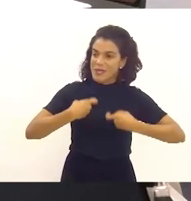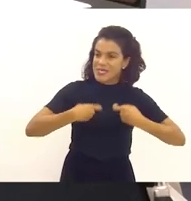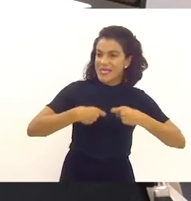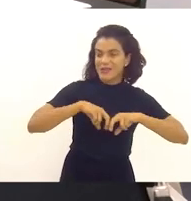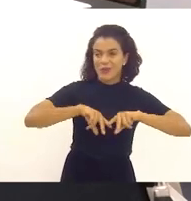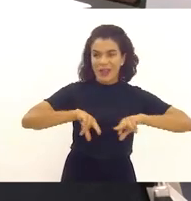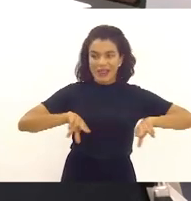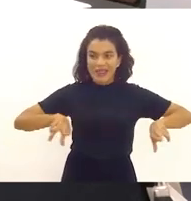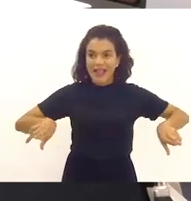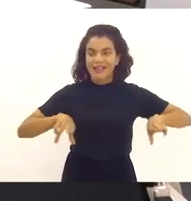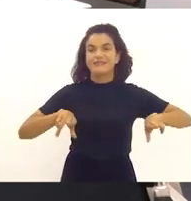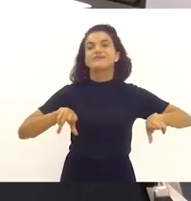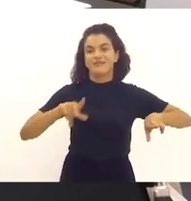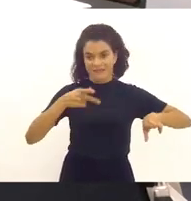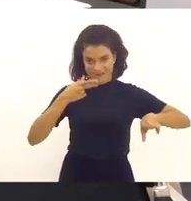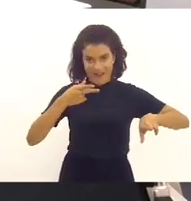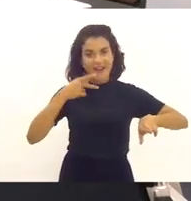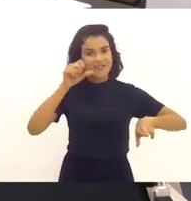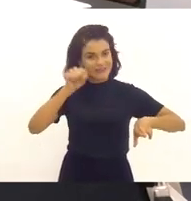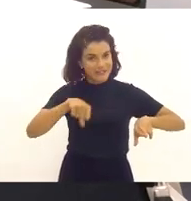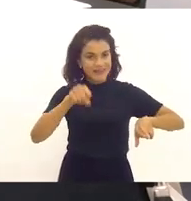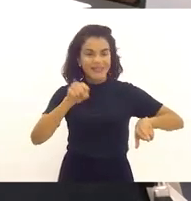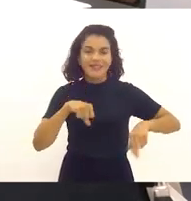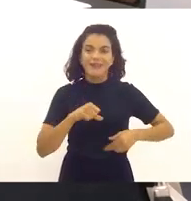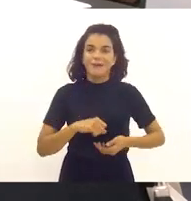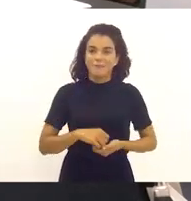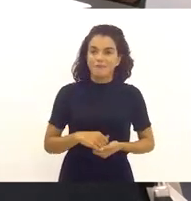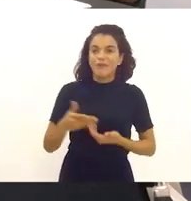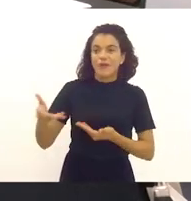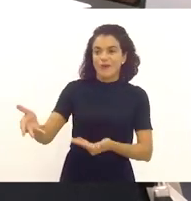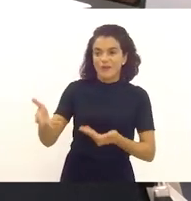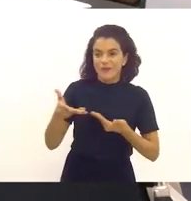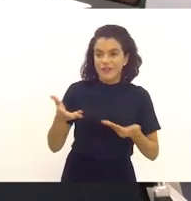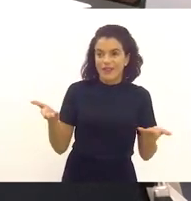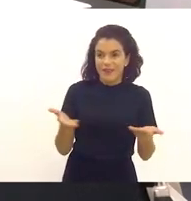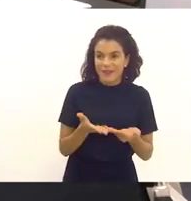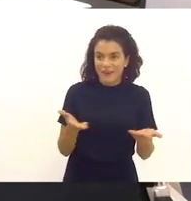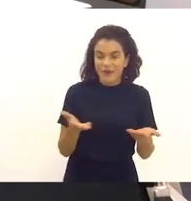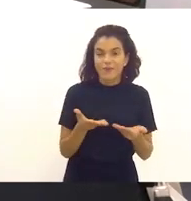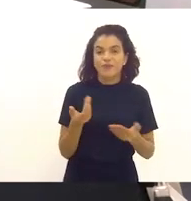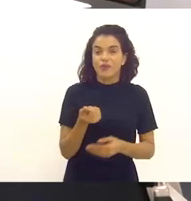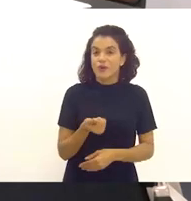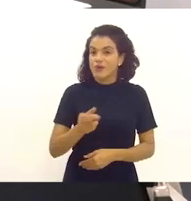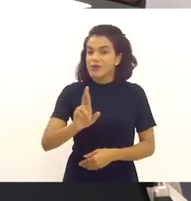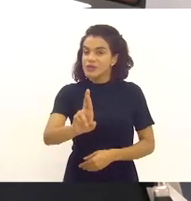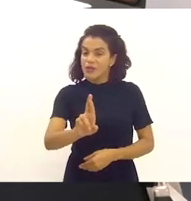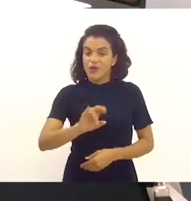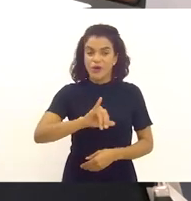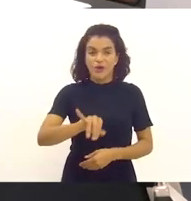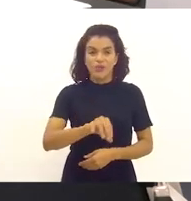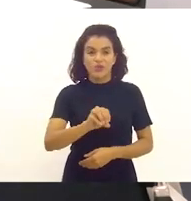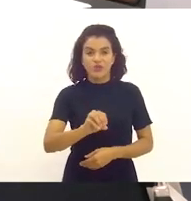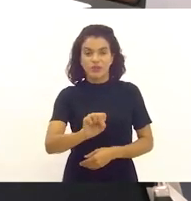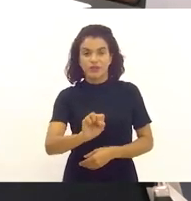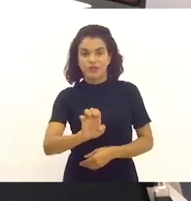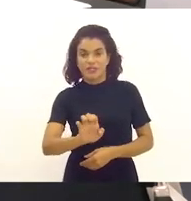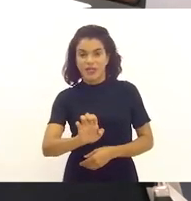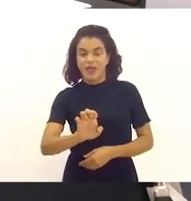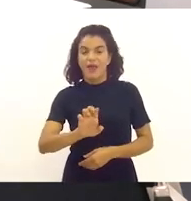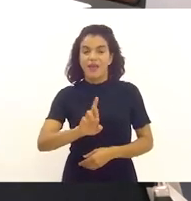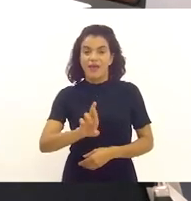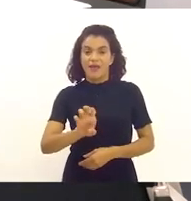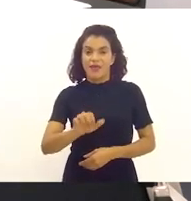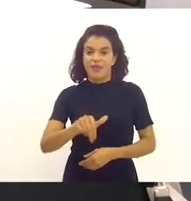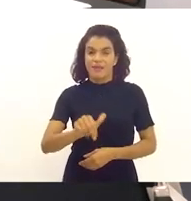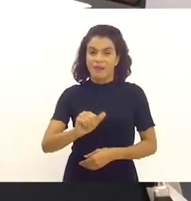falaremos é eu convido agora a fazer o uso da fala o senhor José Renato Rangel que foi